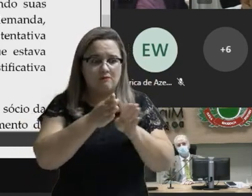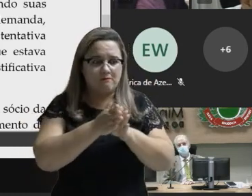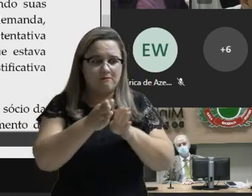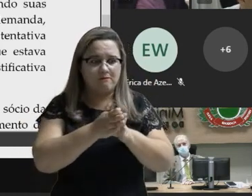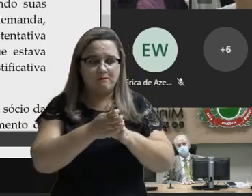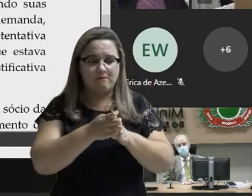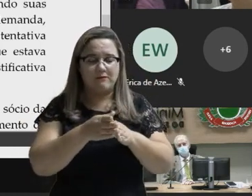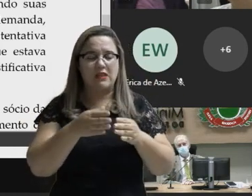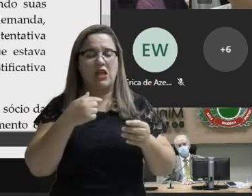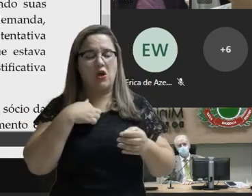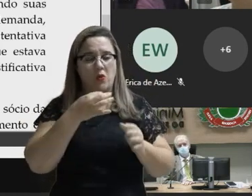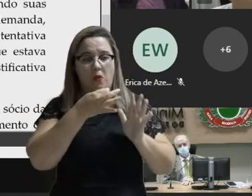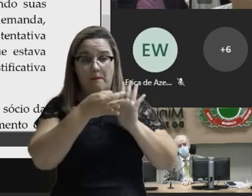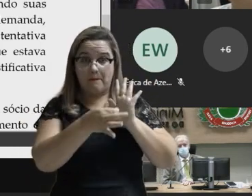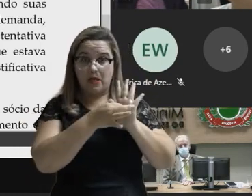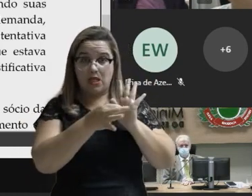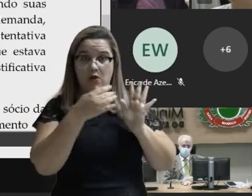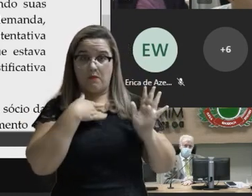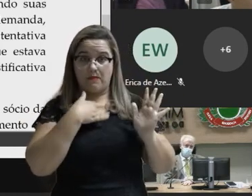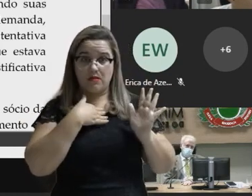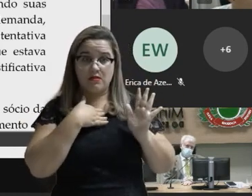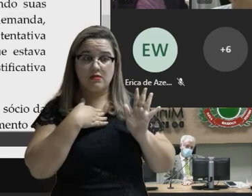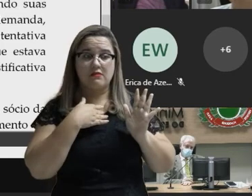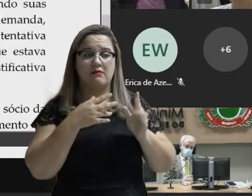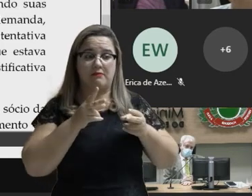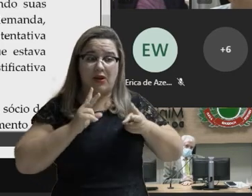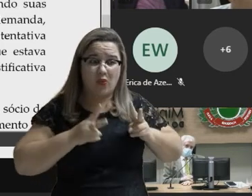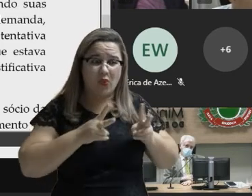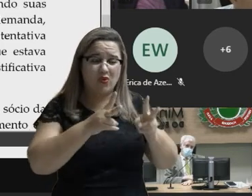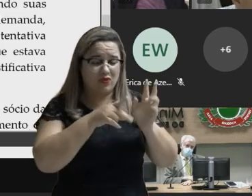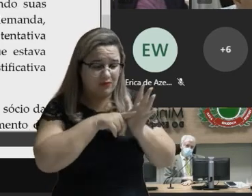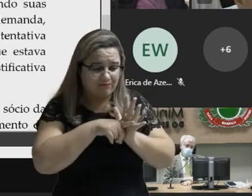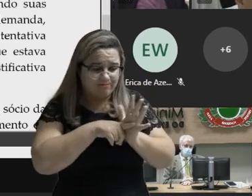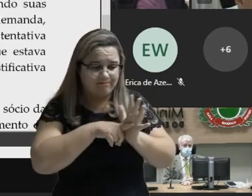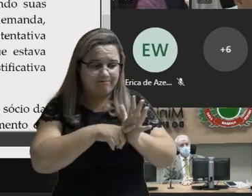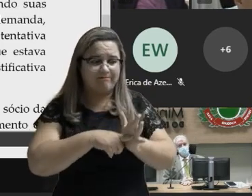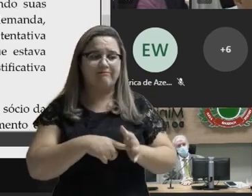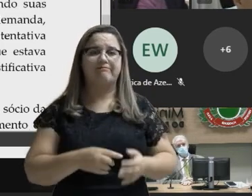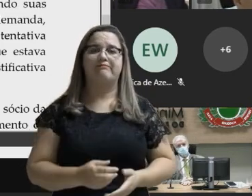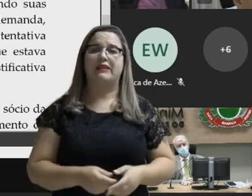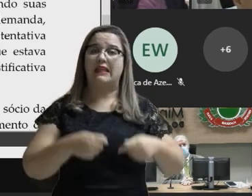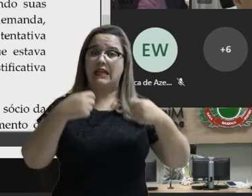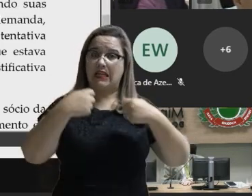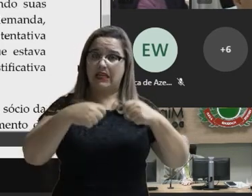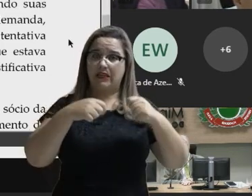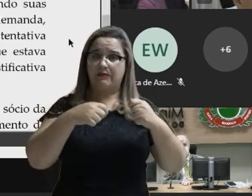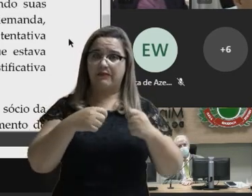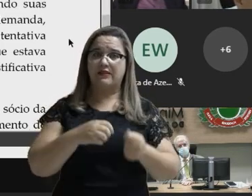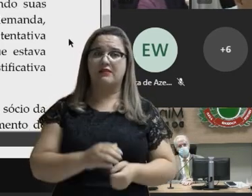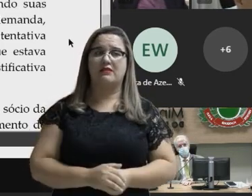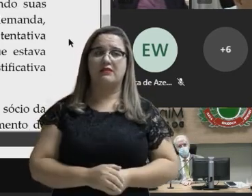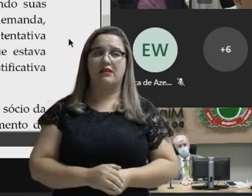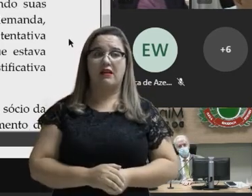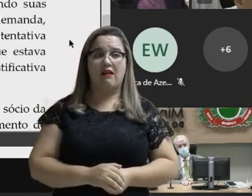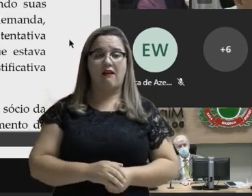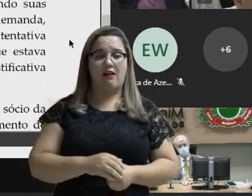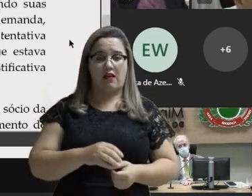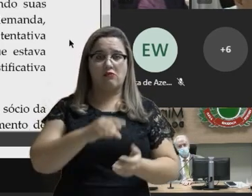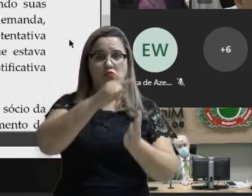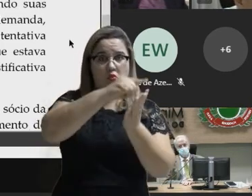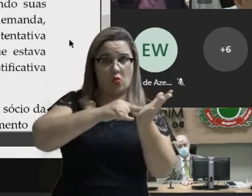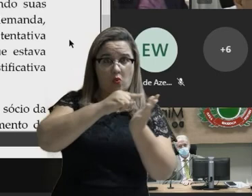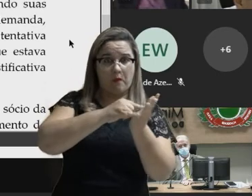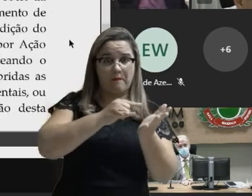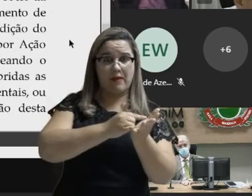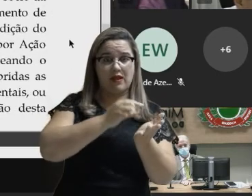vista, que é o que deve dar continuidade das investigações. Ele deve oficiar a SEMA para prestar